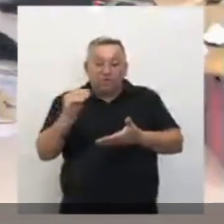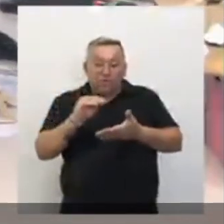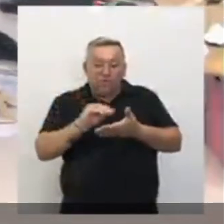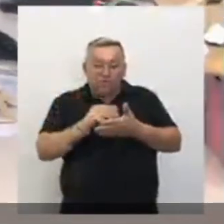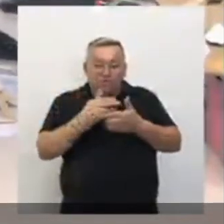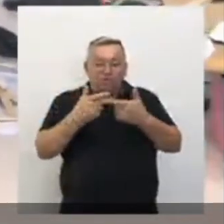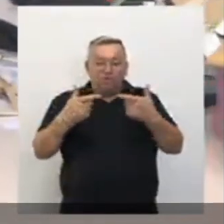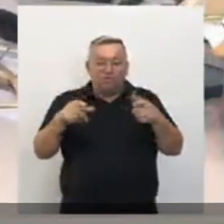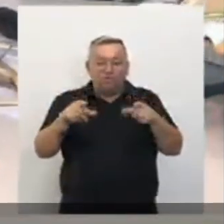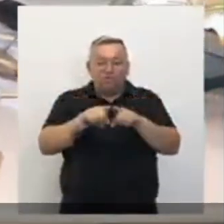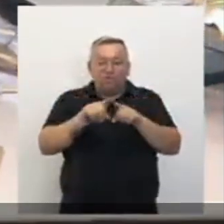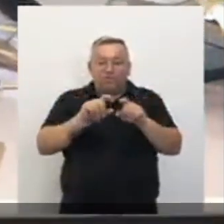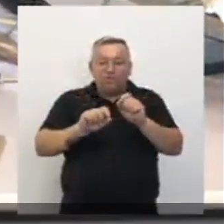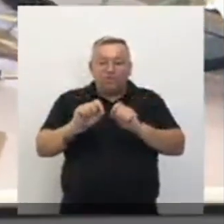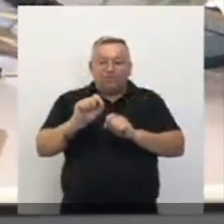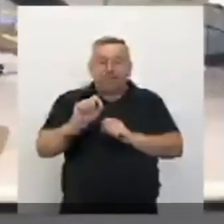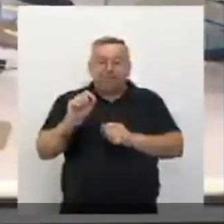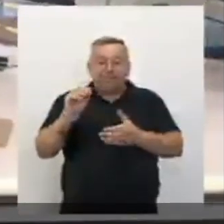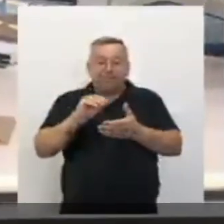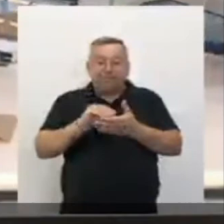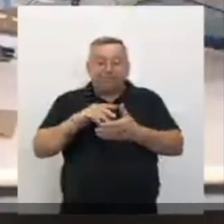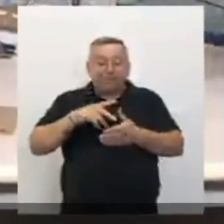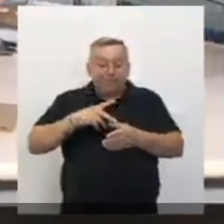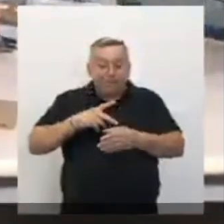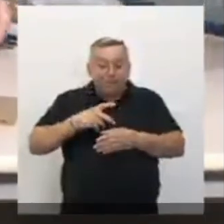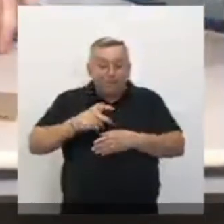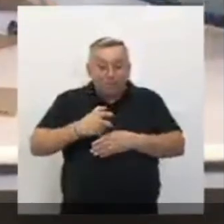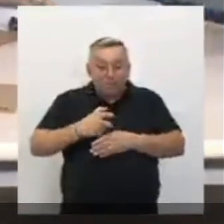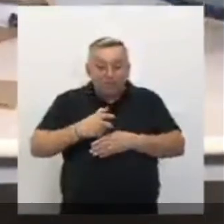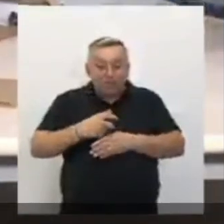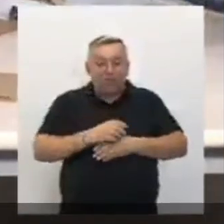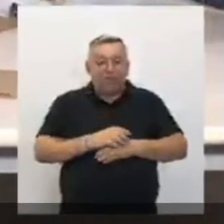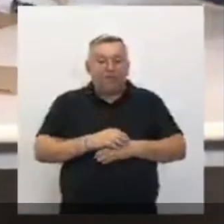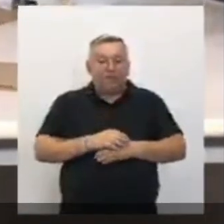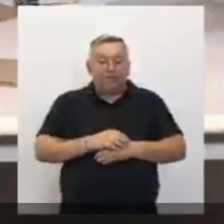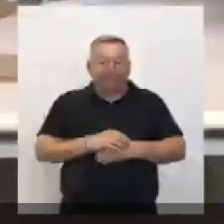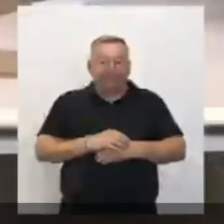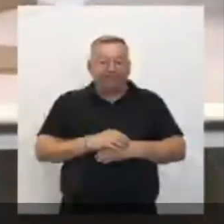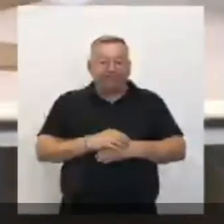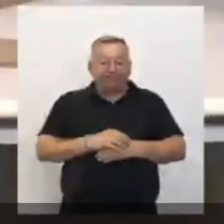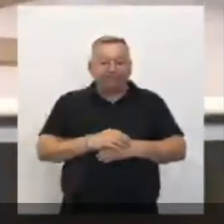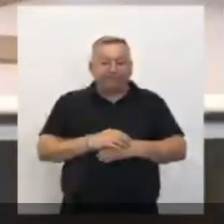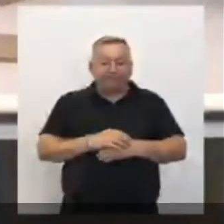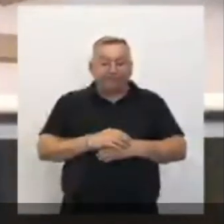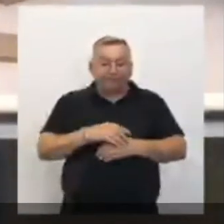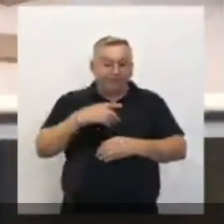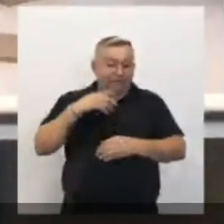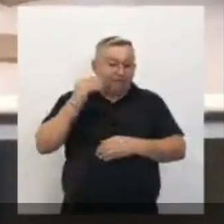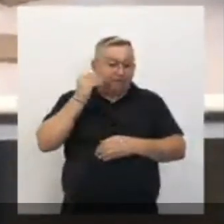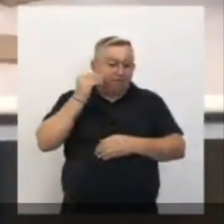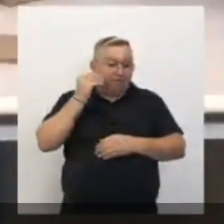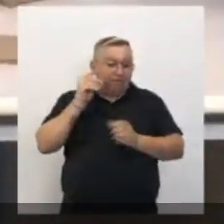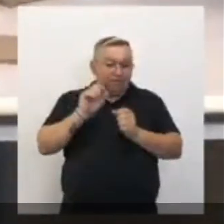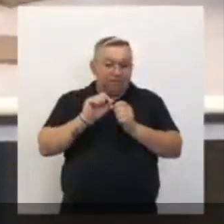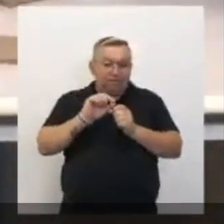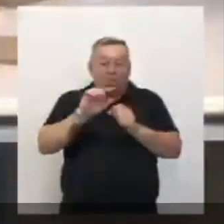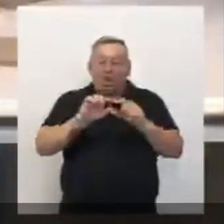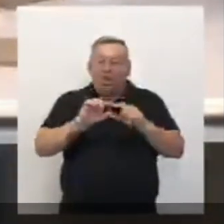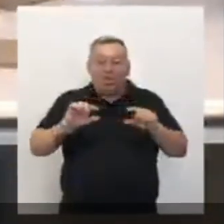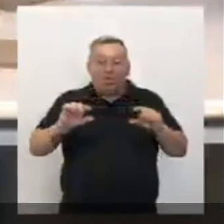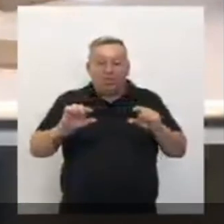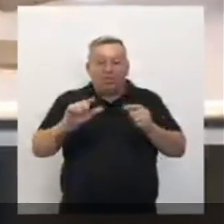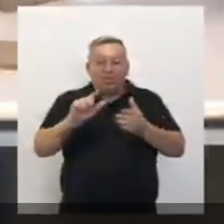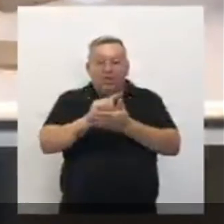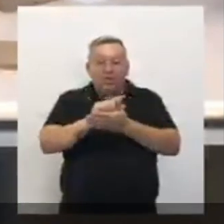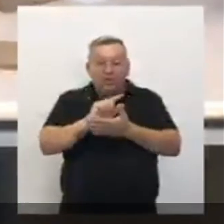objetos, né? No caso ali, eu vou colocar seringa. Então, qual que é a minha dica? Se vocês forem fazer, tentem construir só essa parte aqui de